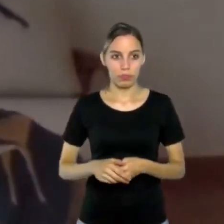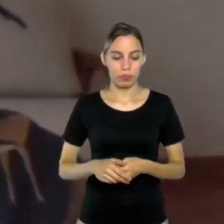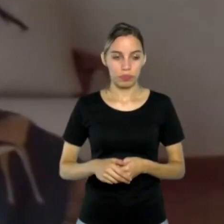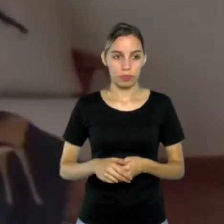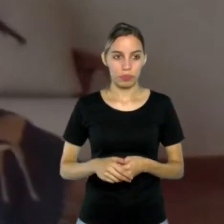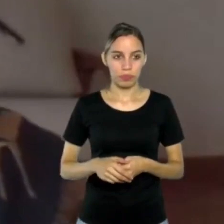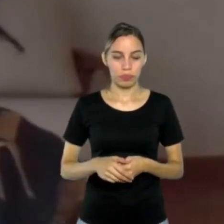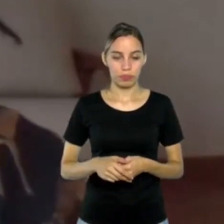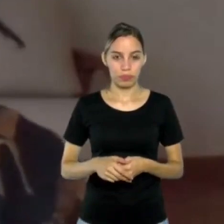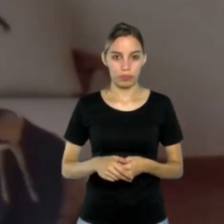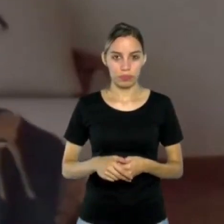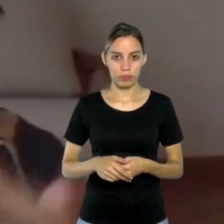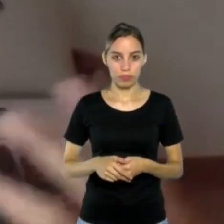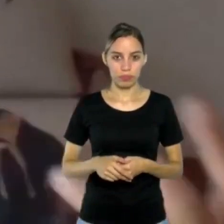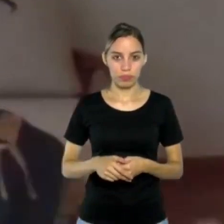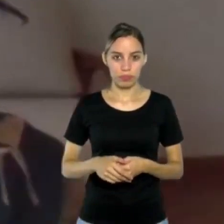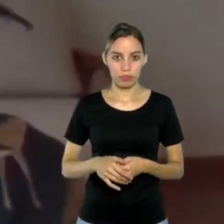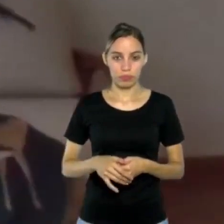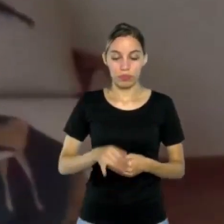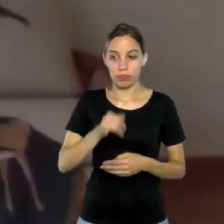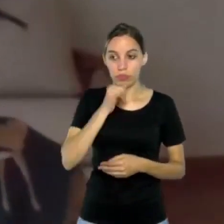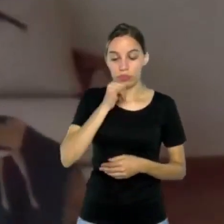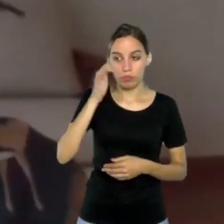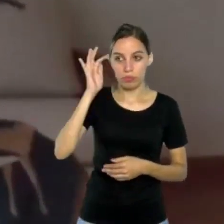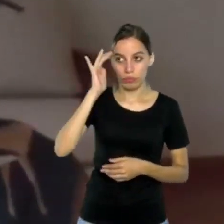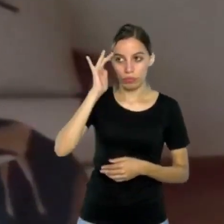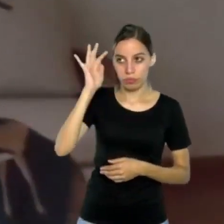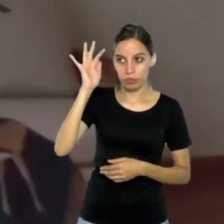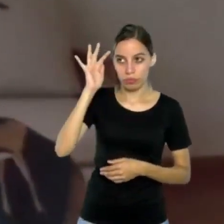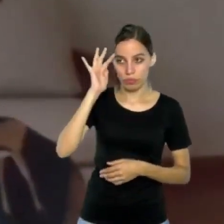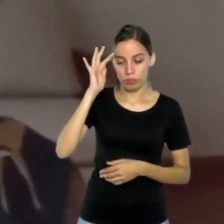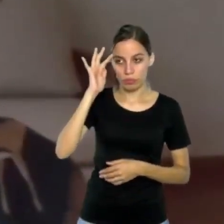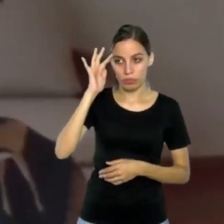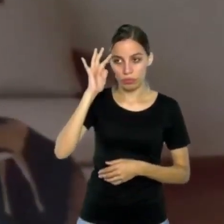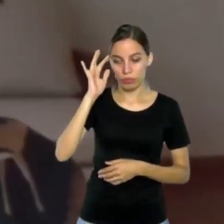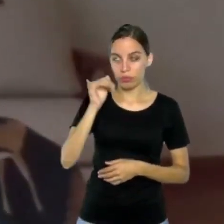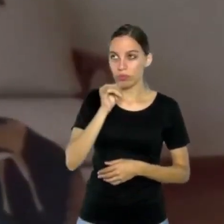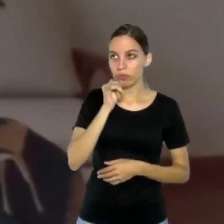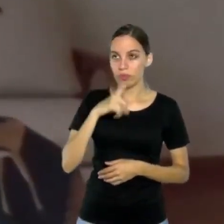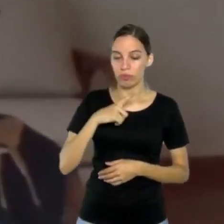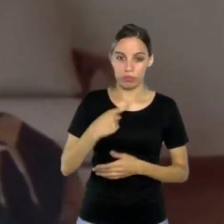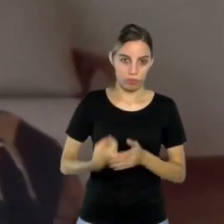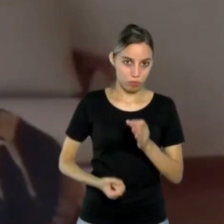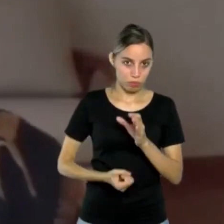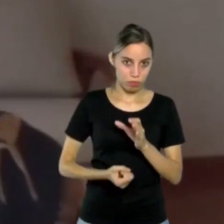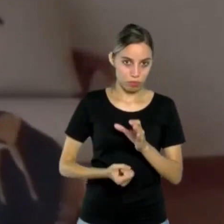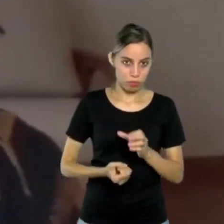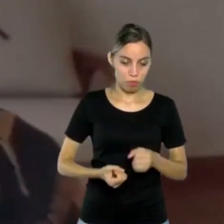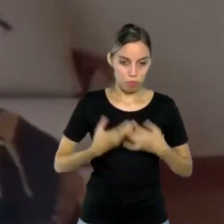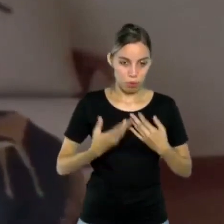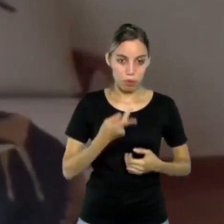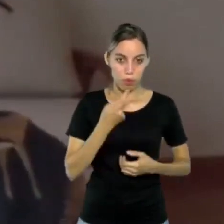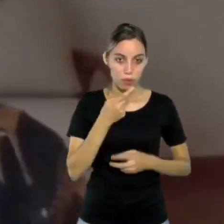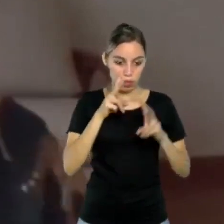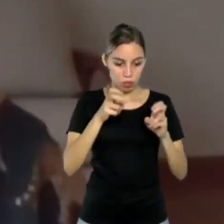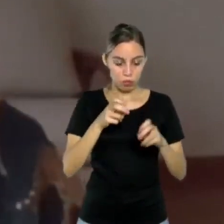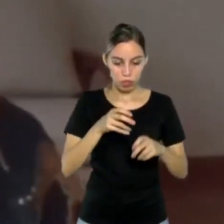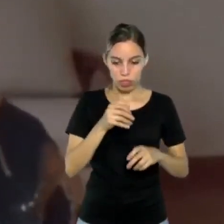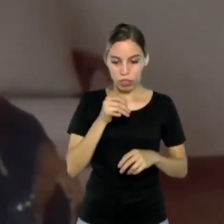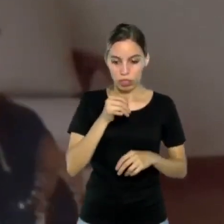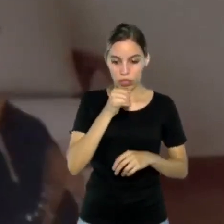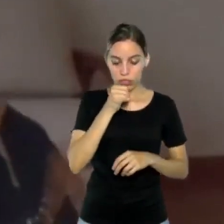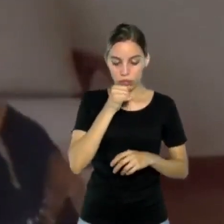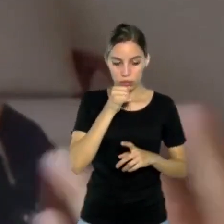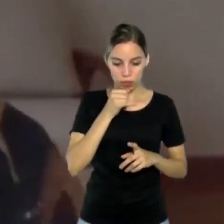de se imaginar em situações, né. Tem um poema, por exemplo, que ele imagina um bebê nascendo de dentro